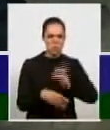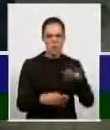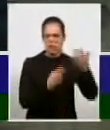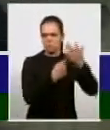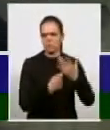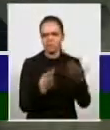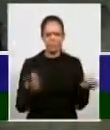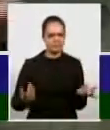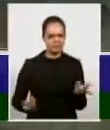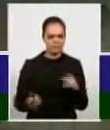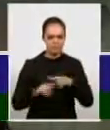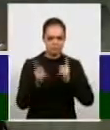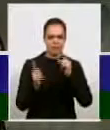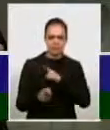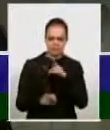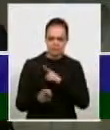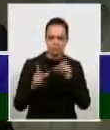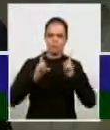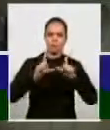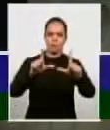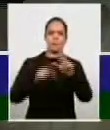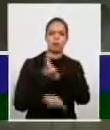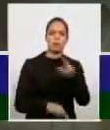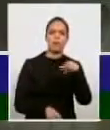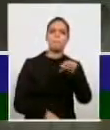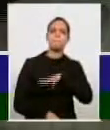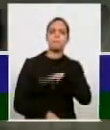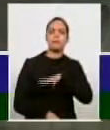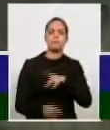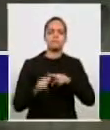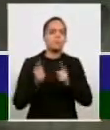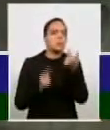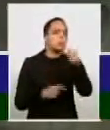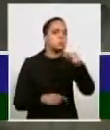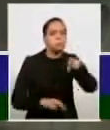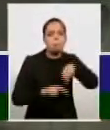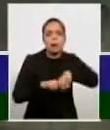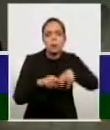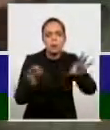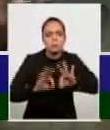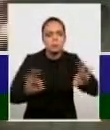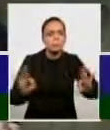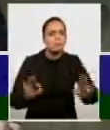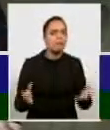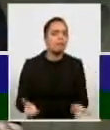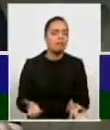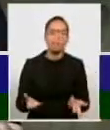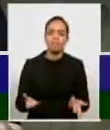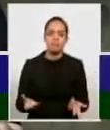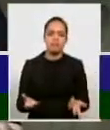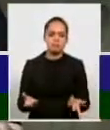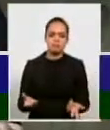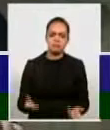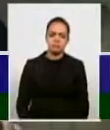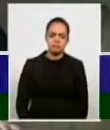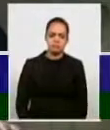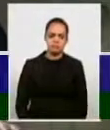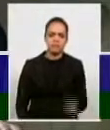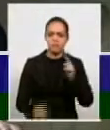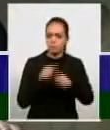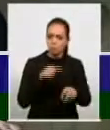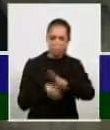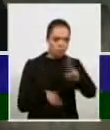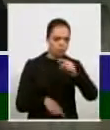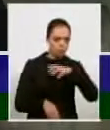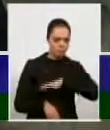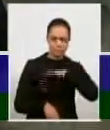conservação. Mas está uma placa lá, escrito praça, sendo que não tem um banco para a pessoa sentar. Então, não pode ser